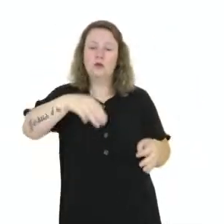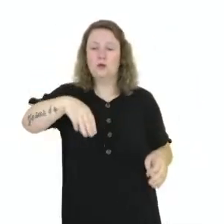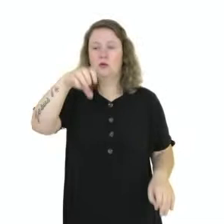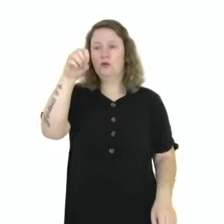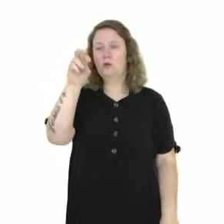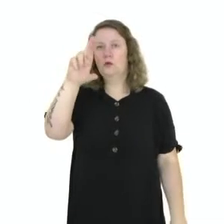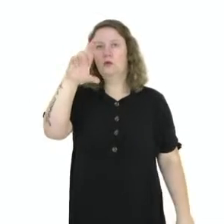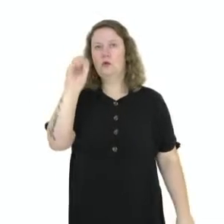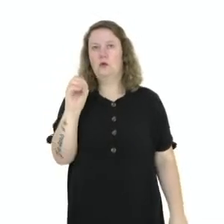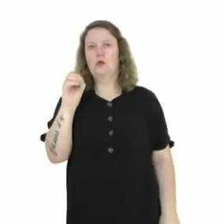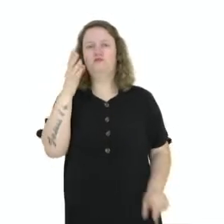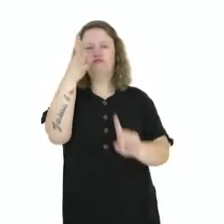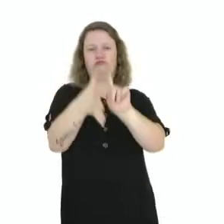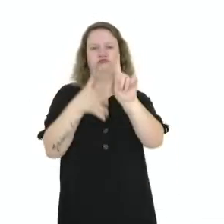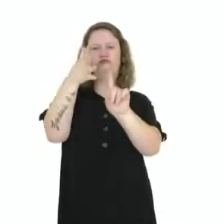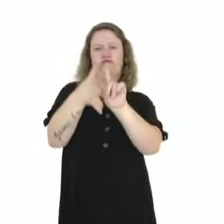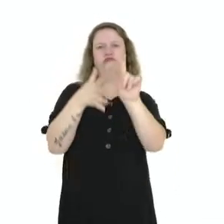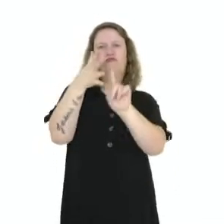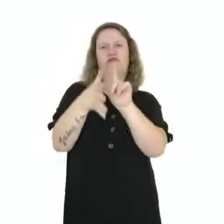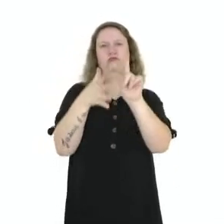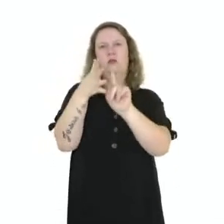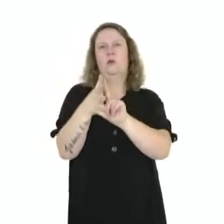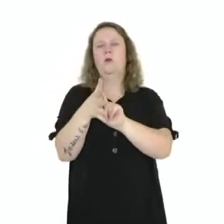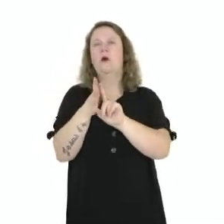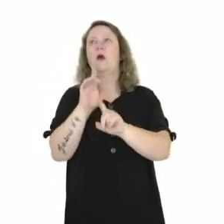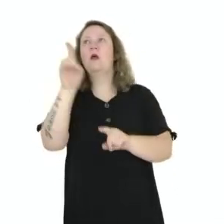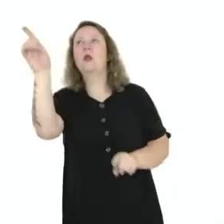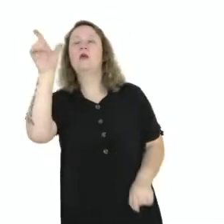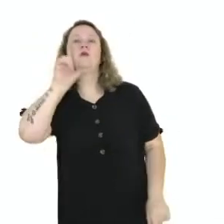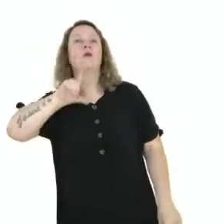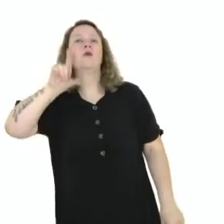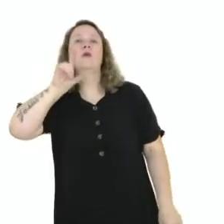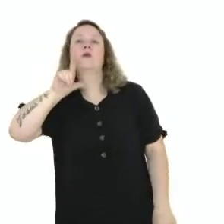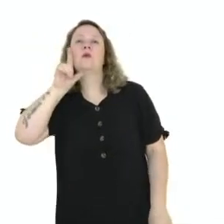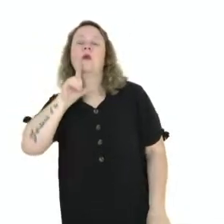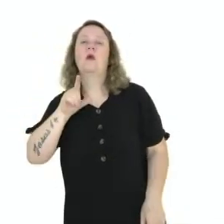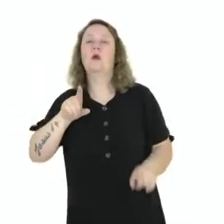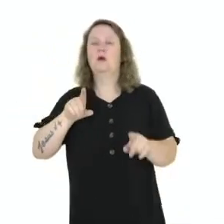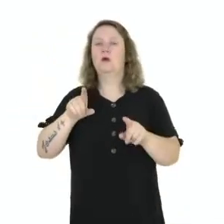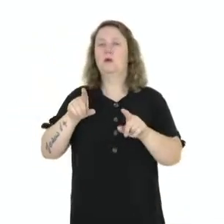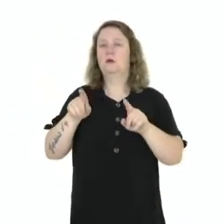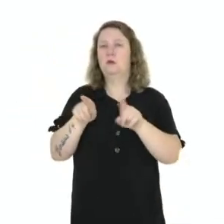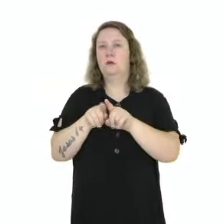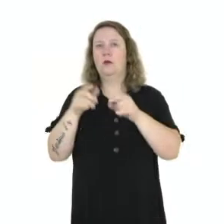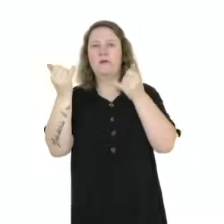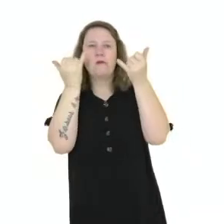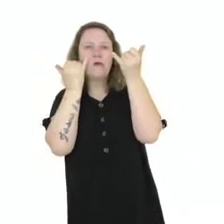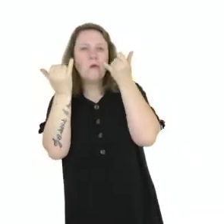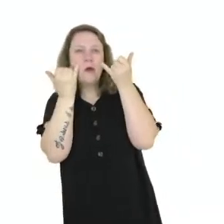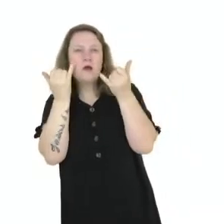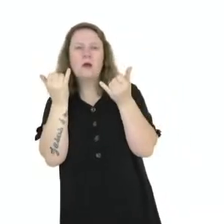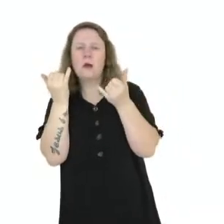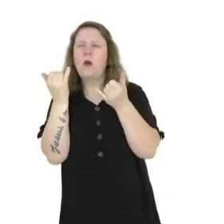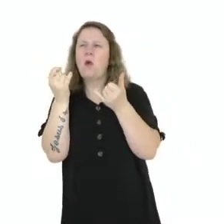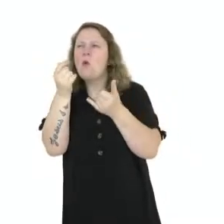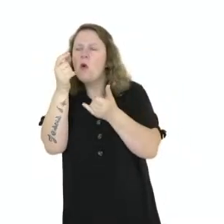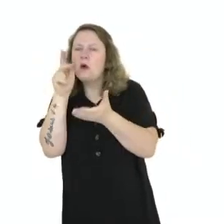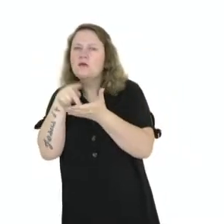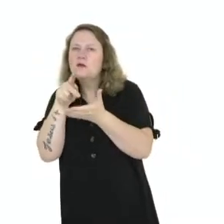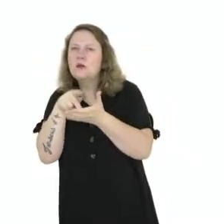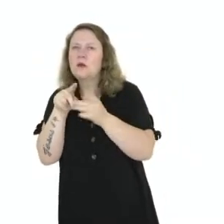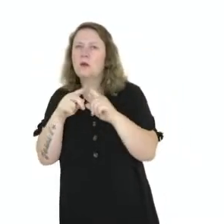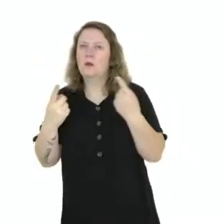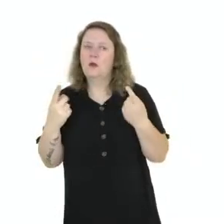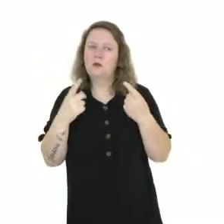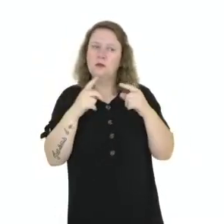de universidade americana, a qual, apesar de ter algumas informações verdadeiras, trazia declarações